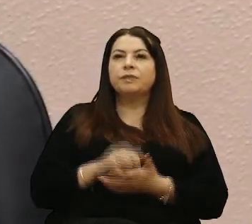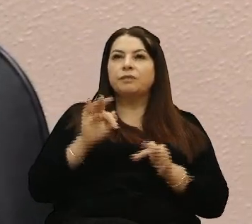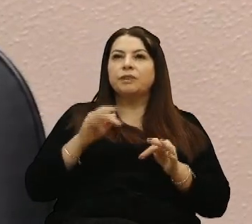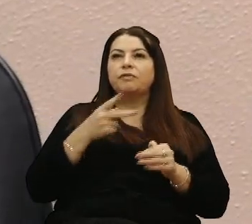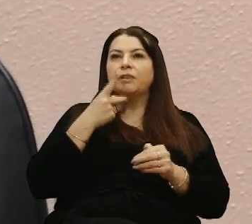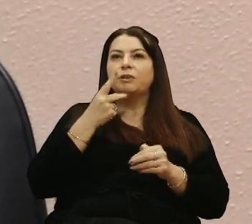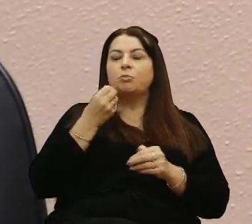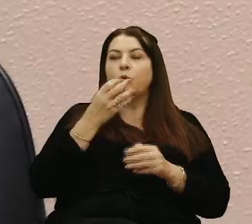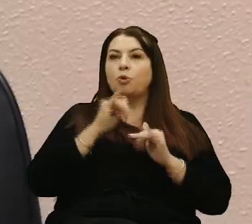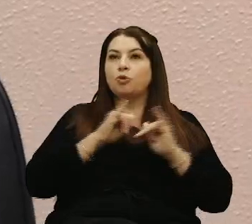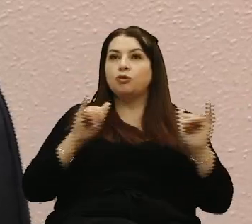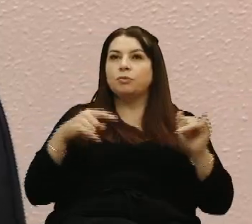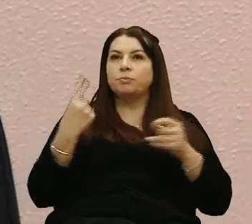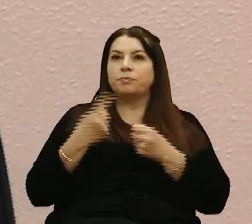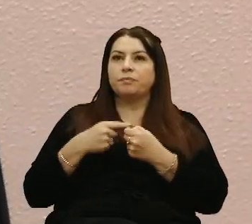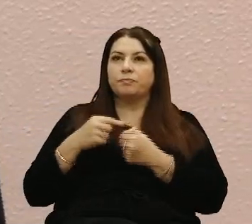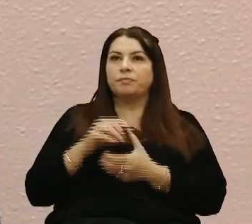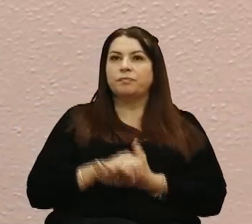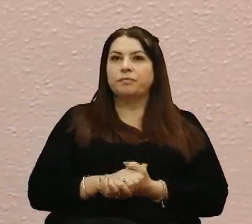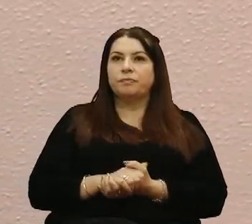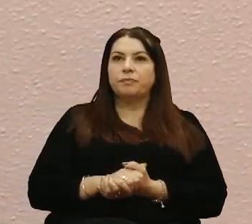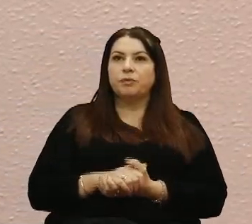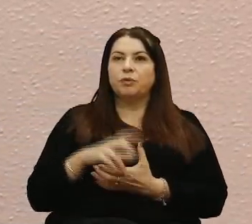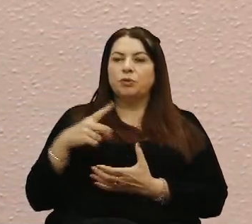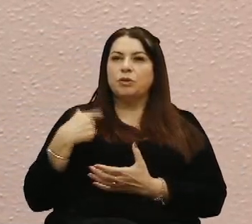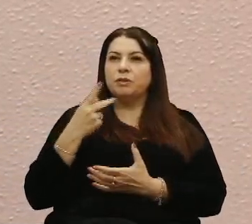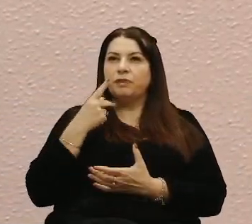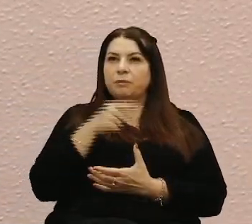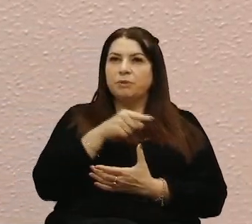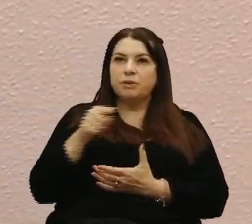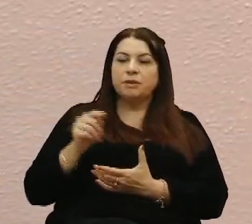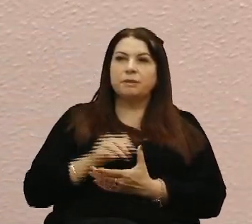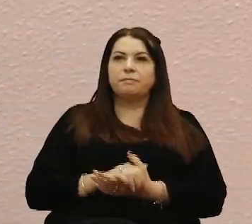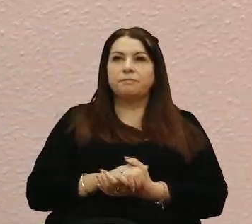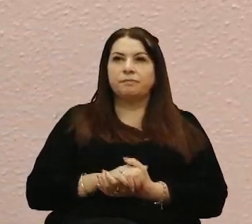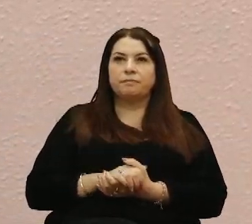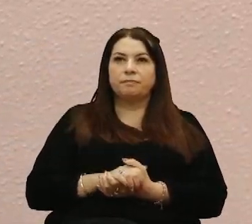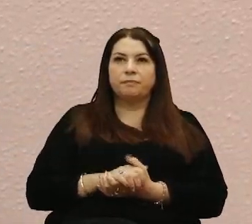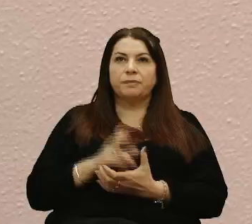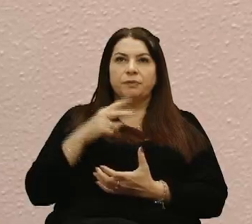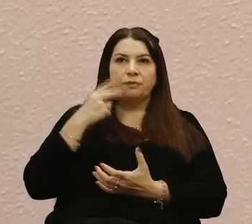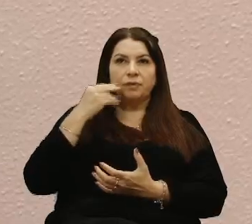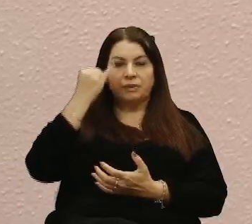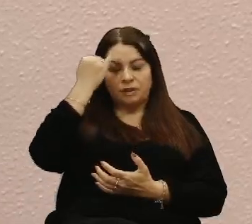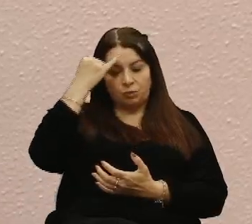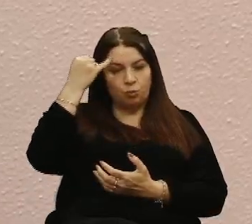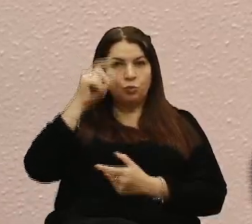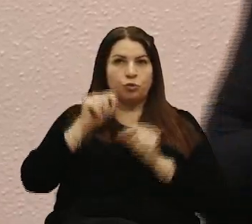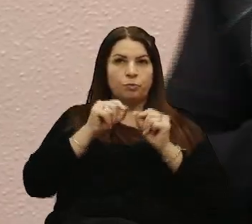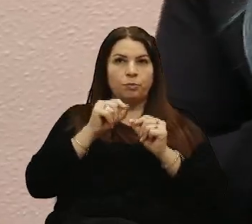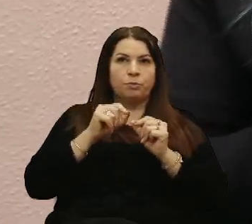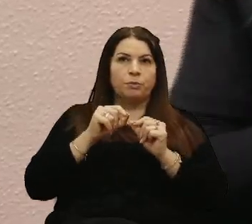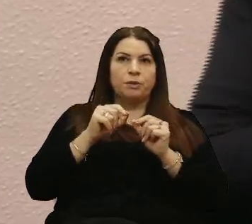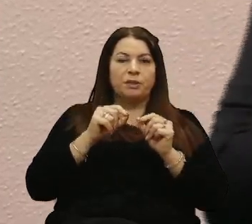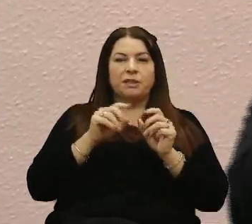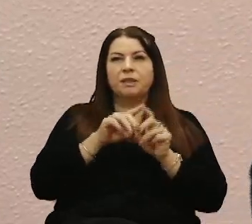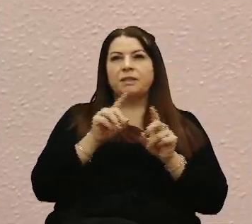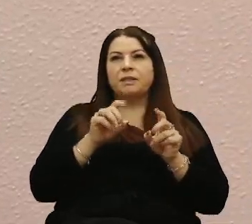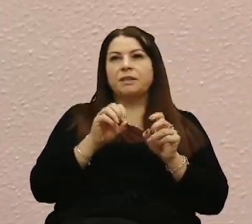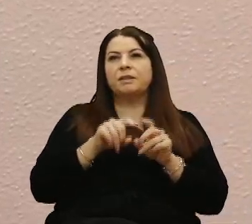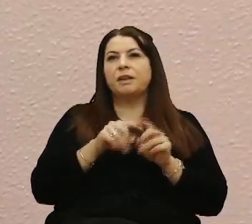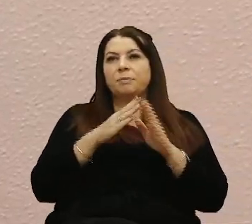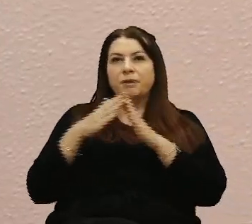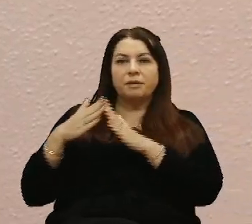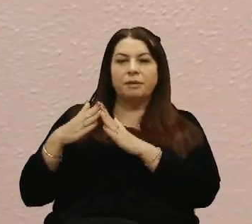uma boa notícia para a nossa cidade. Nós que tratamos aqui, vereador José de Abreu, muito sobre habitação, pauto